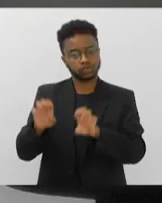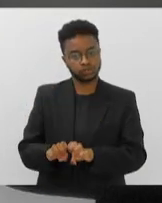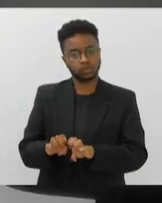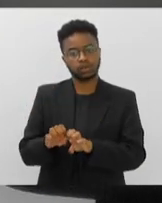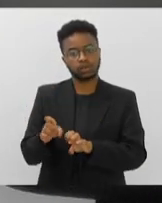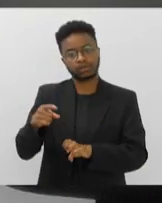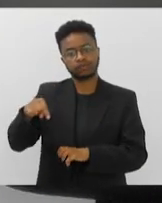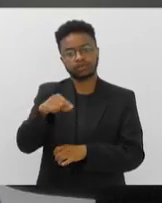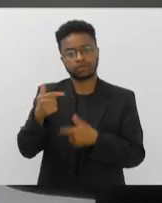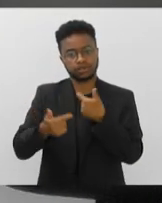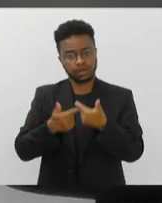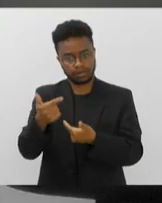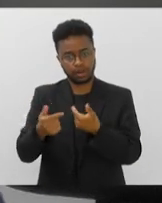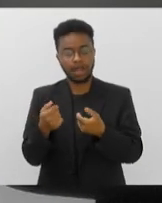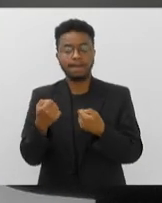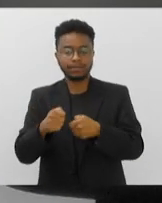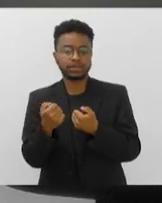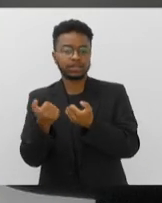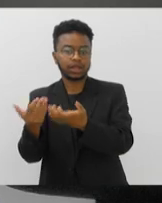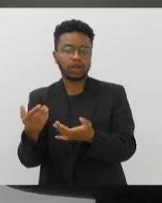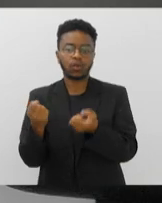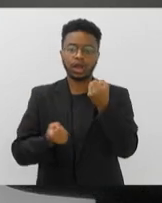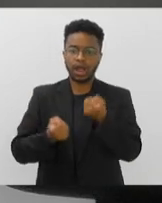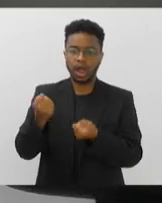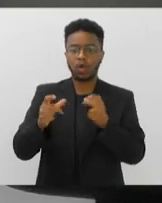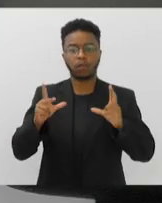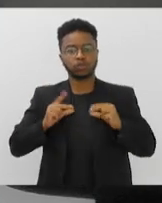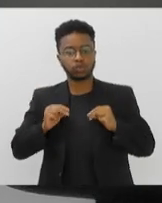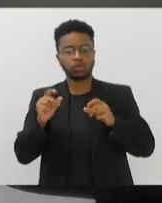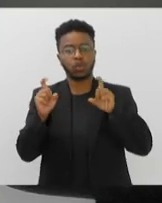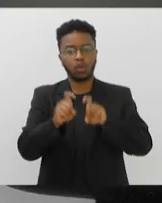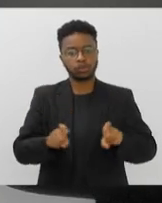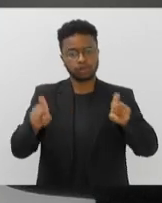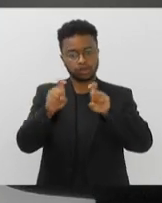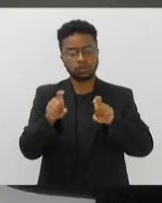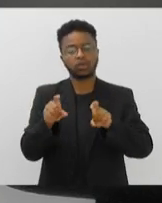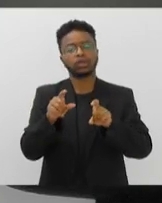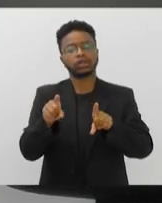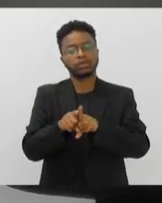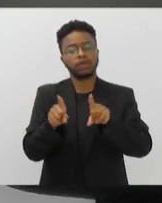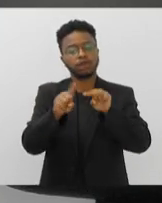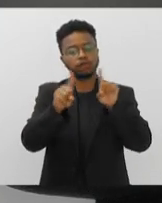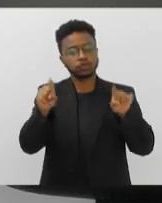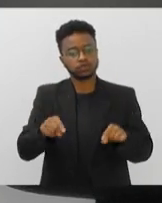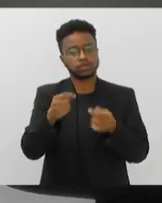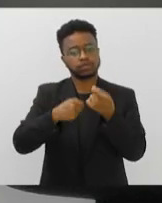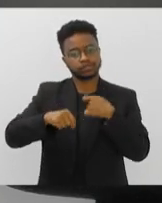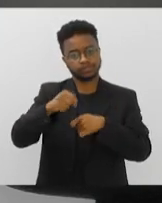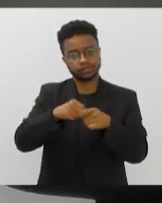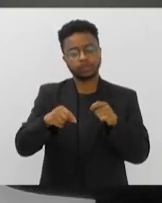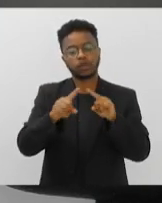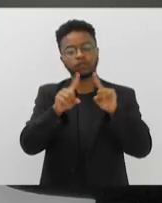trabalhar o carro o motorista o computador o pessoal do administrativo o pessoal da área